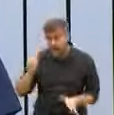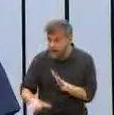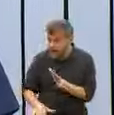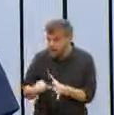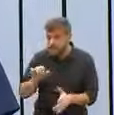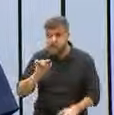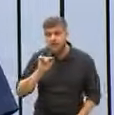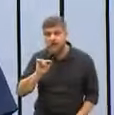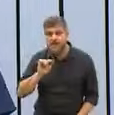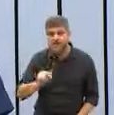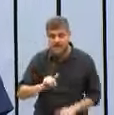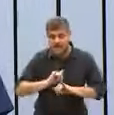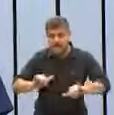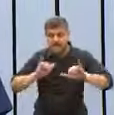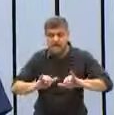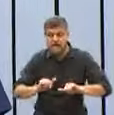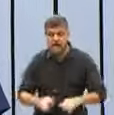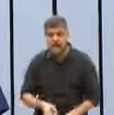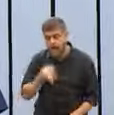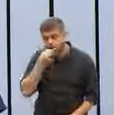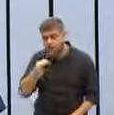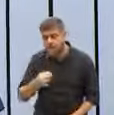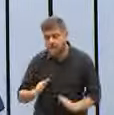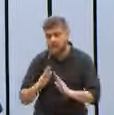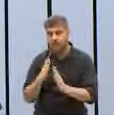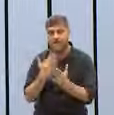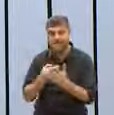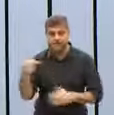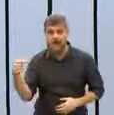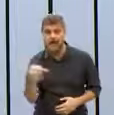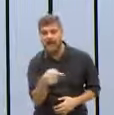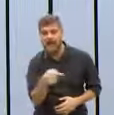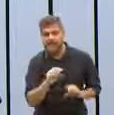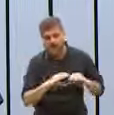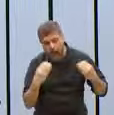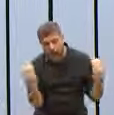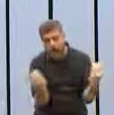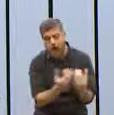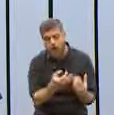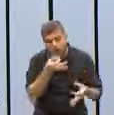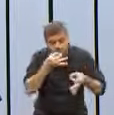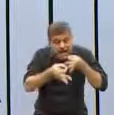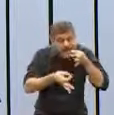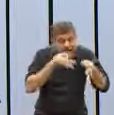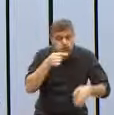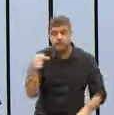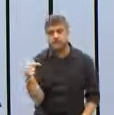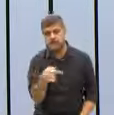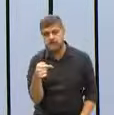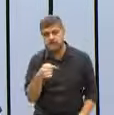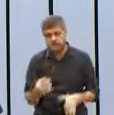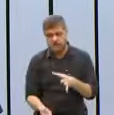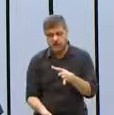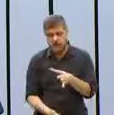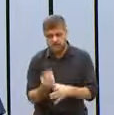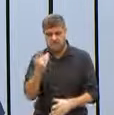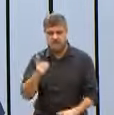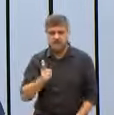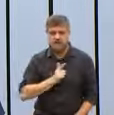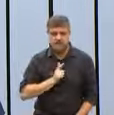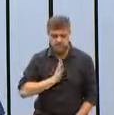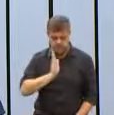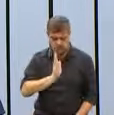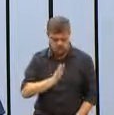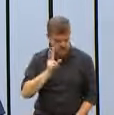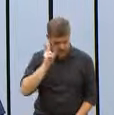quem tem que falar é a comunidade escolar. É aquela região que tem que se manifestar, inclusive está para acontecer, enfim, aconteceu